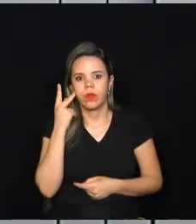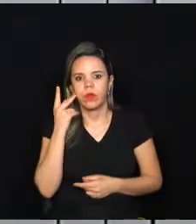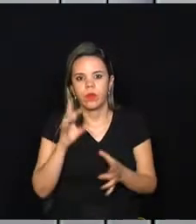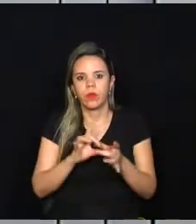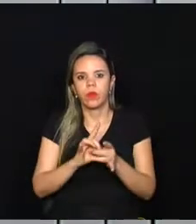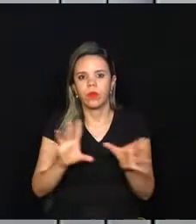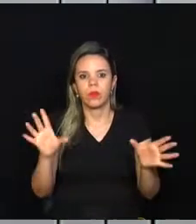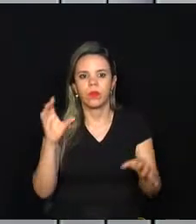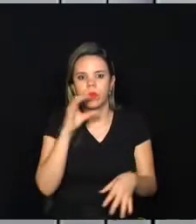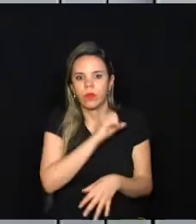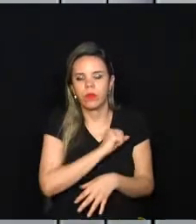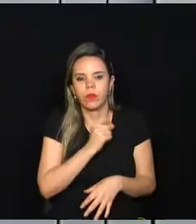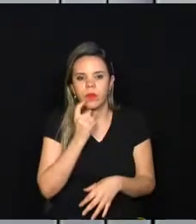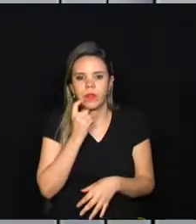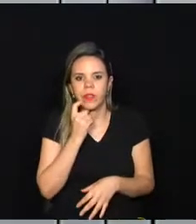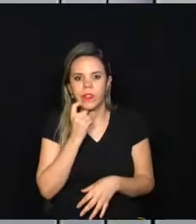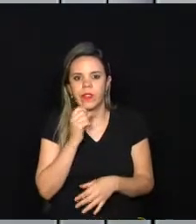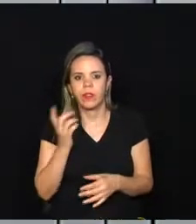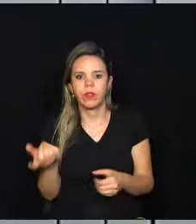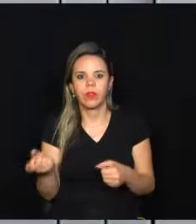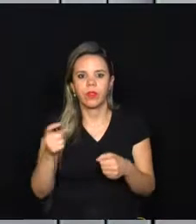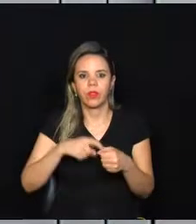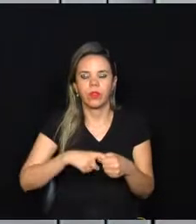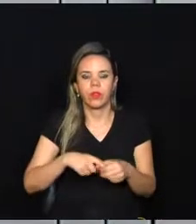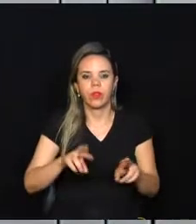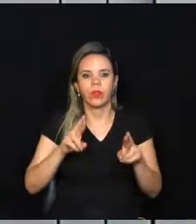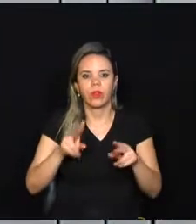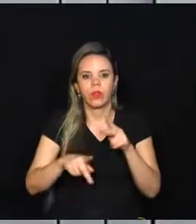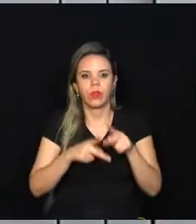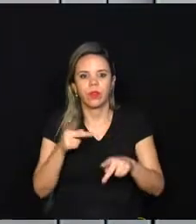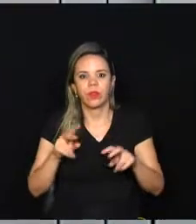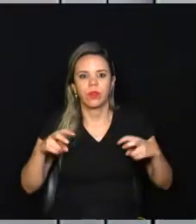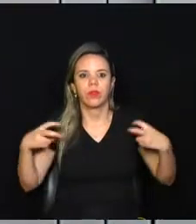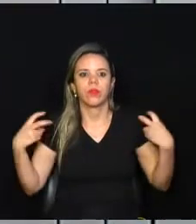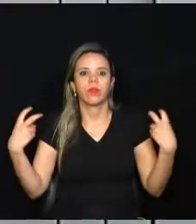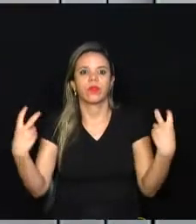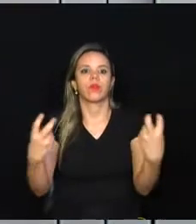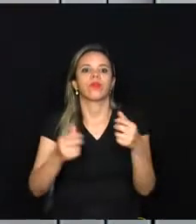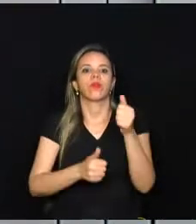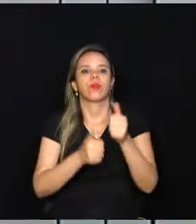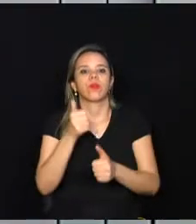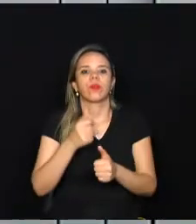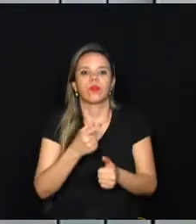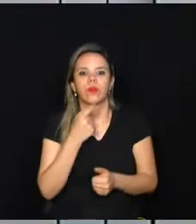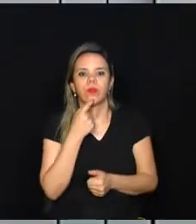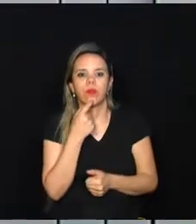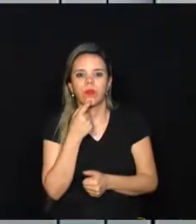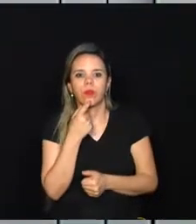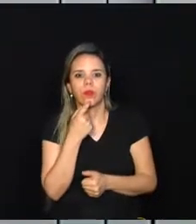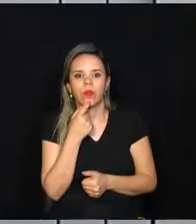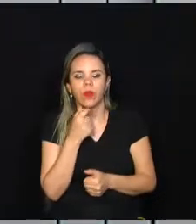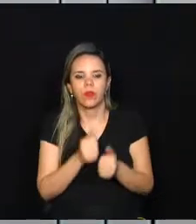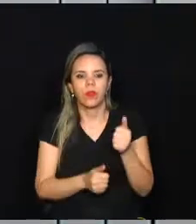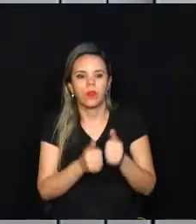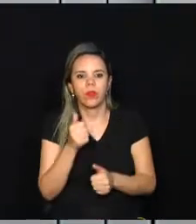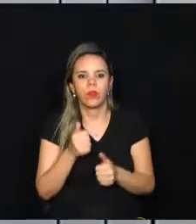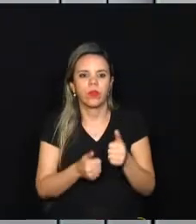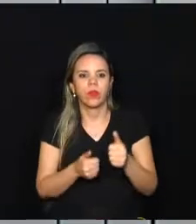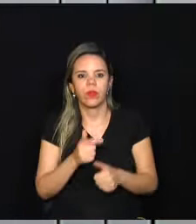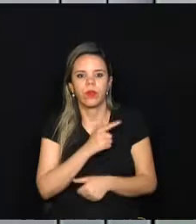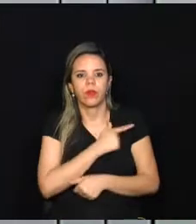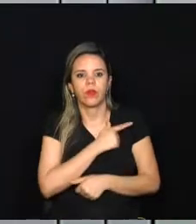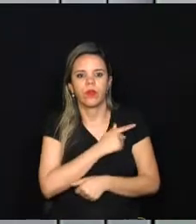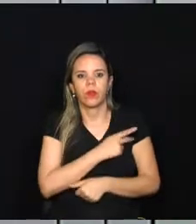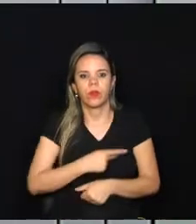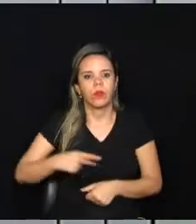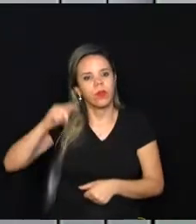libere imediatamente o retorno dos torcedores aos estádios de futebol de Campinas para os jogos envolvendo o Guarani